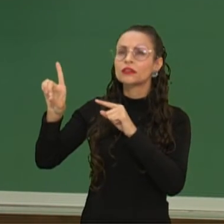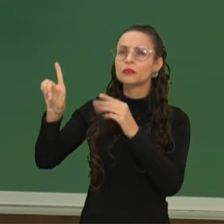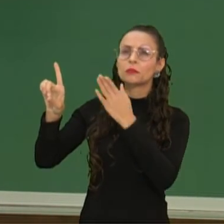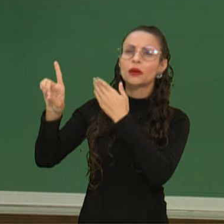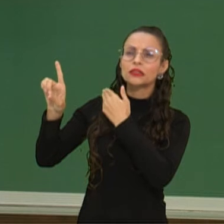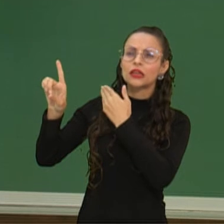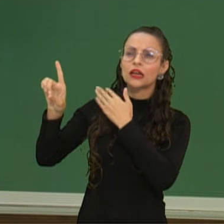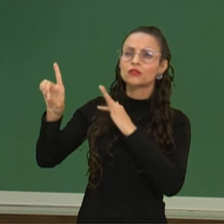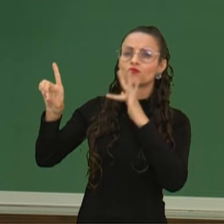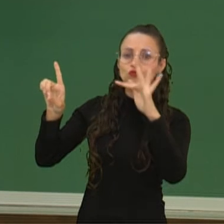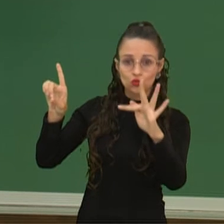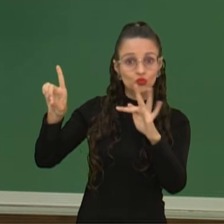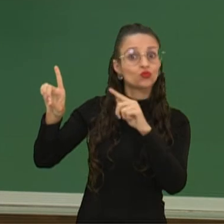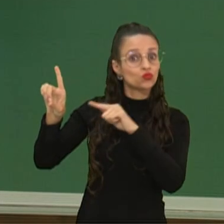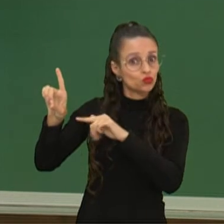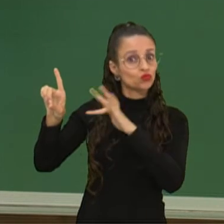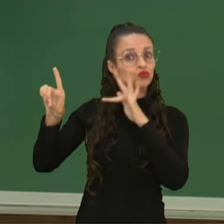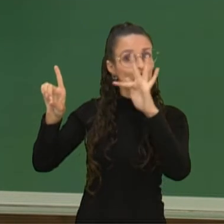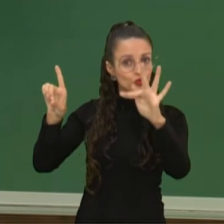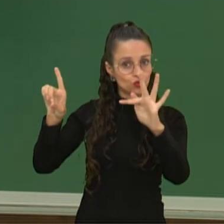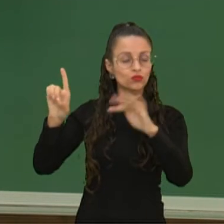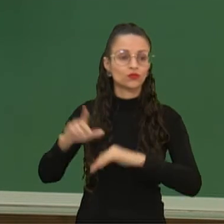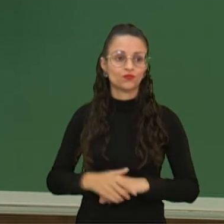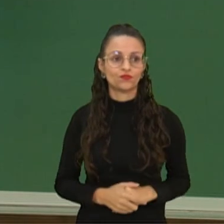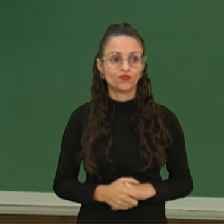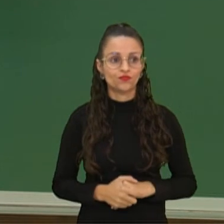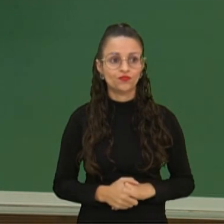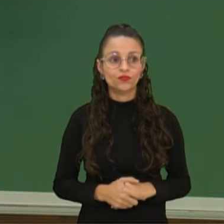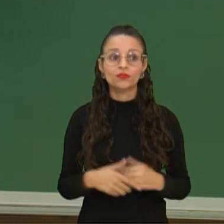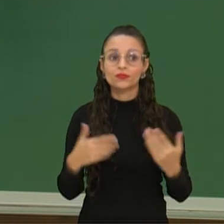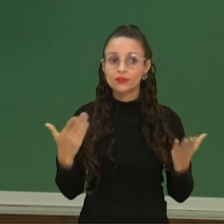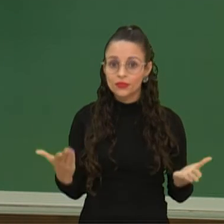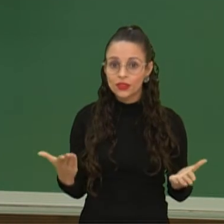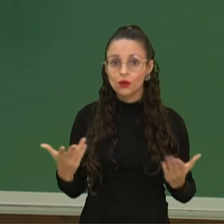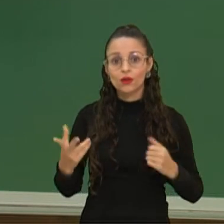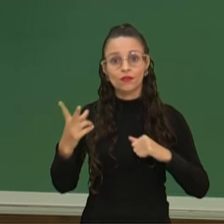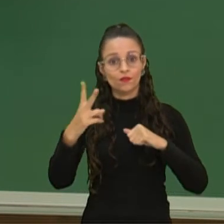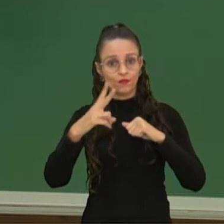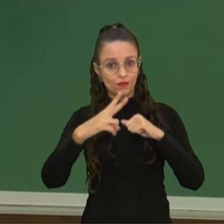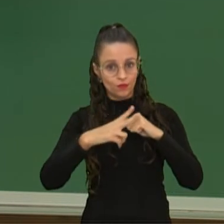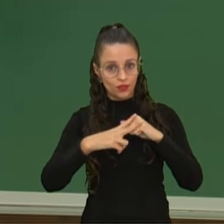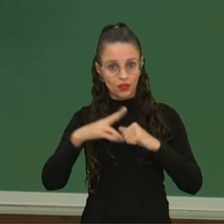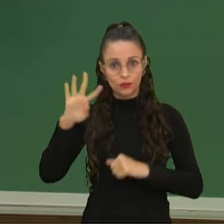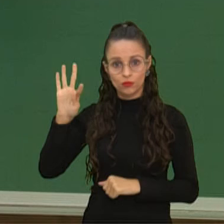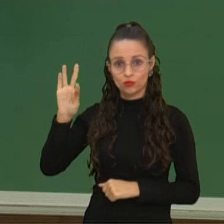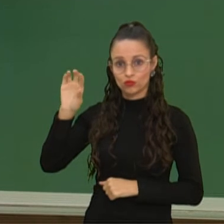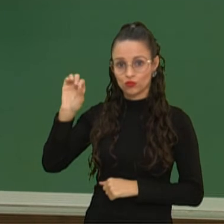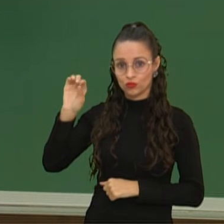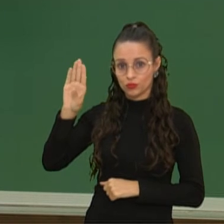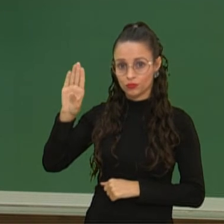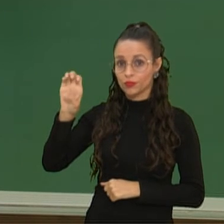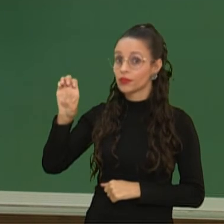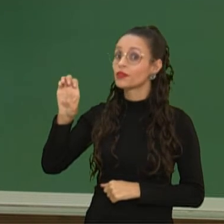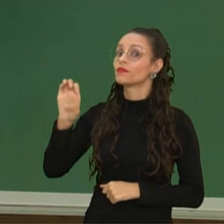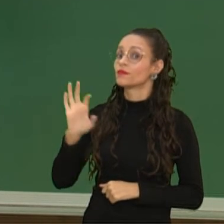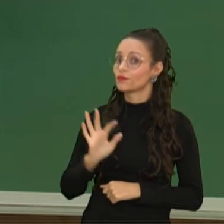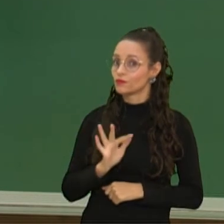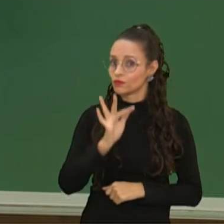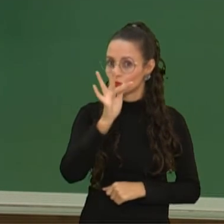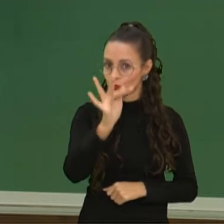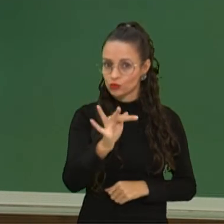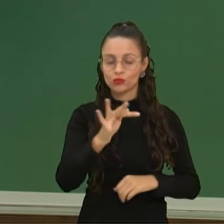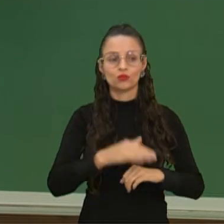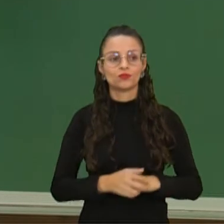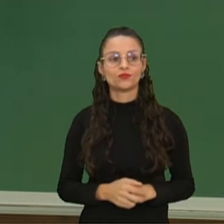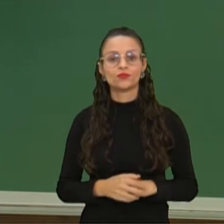no futuro, porque eu tenho will. Então, o verbo to be pro futuro, tá certo?